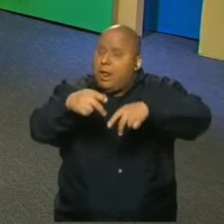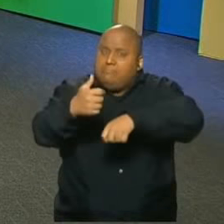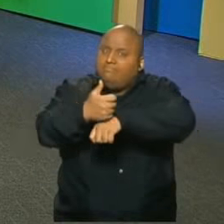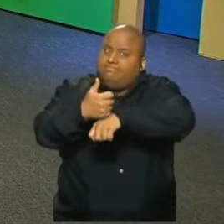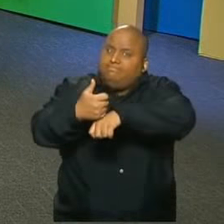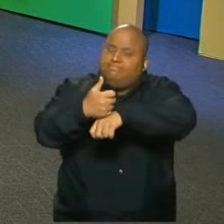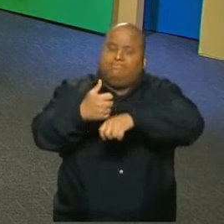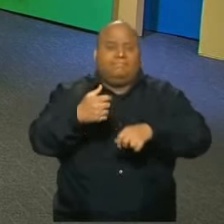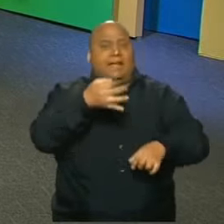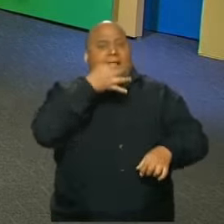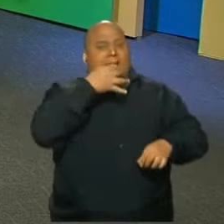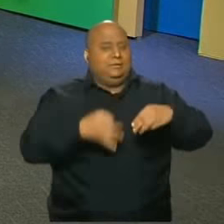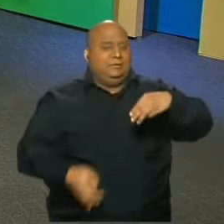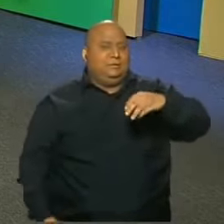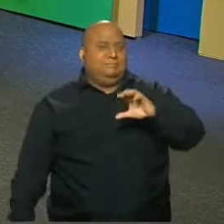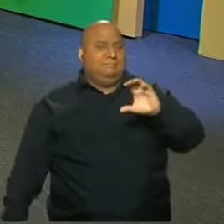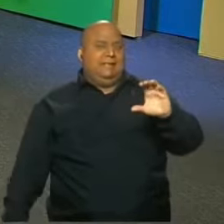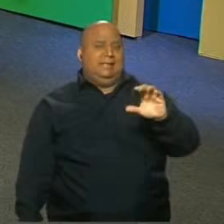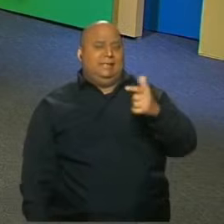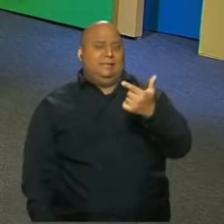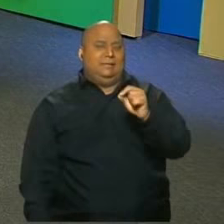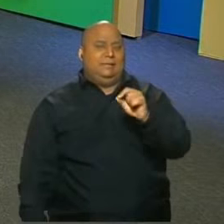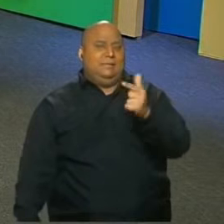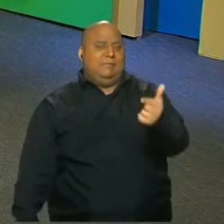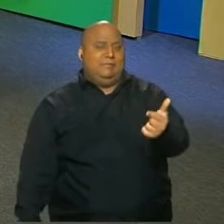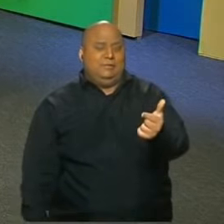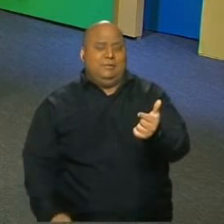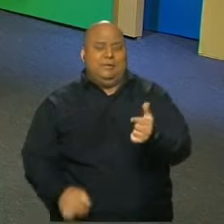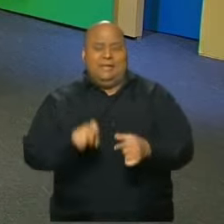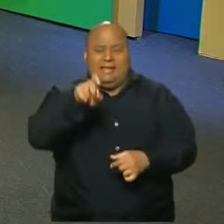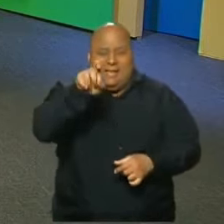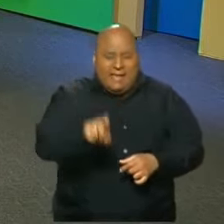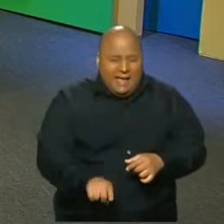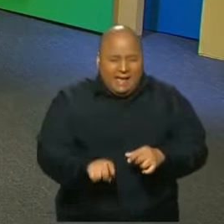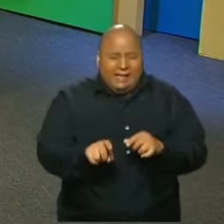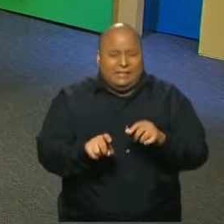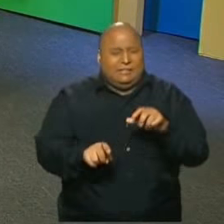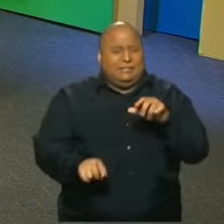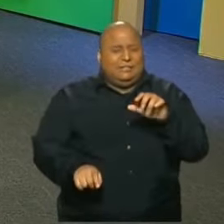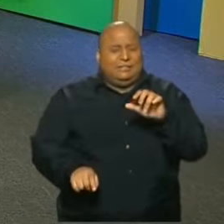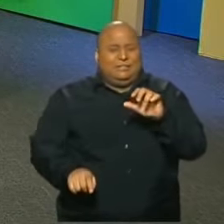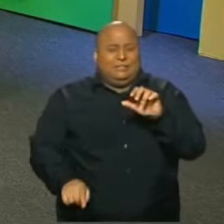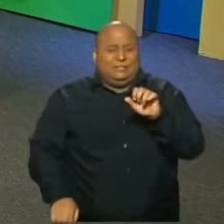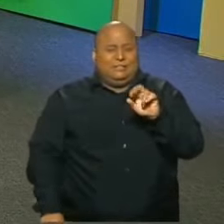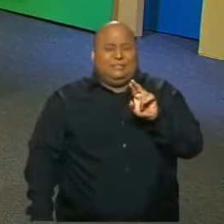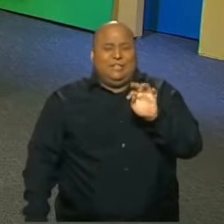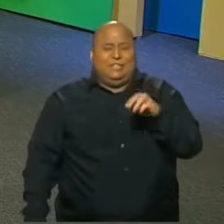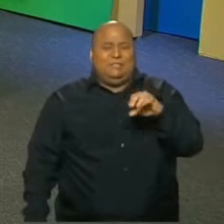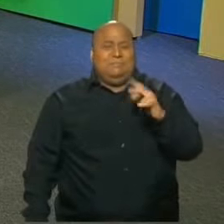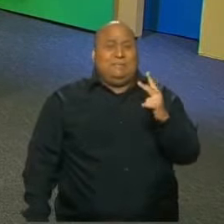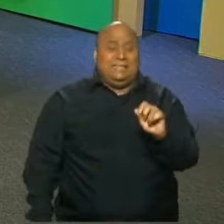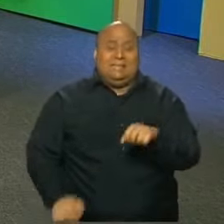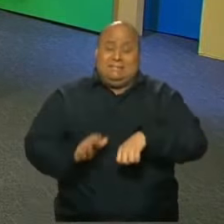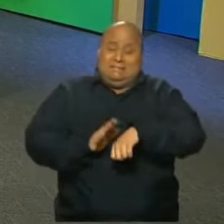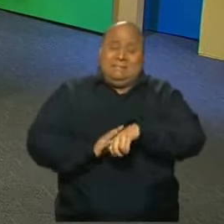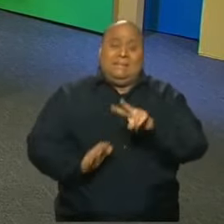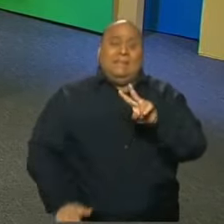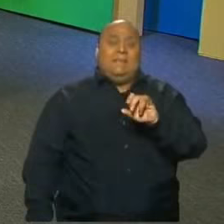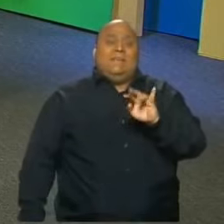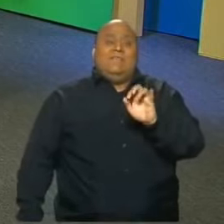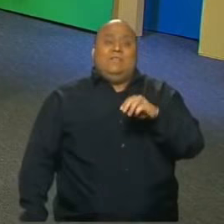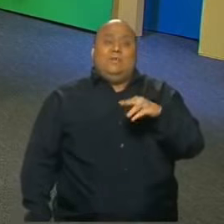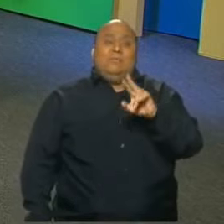de Música da Rádio MEC 2021. Que sorte a minha! É isso aí? Que sorte a minha, então. Autoria de Vitor